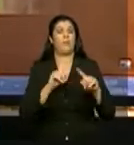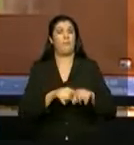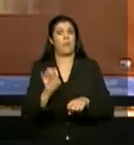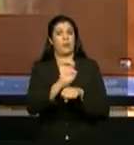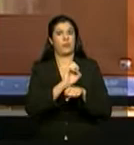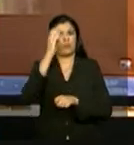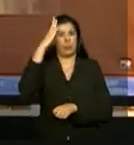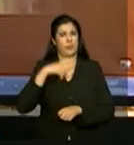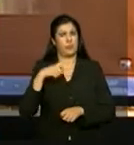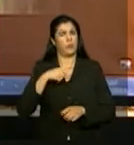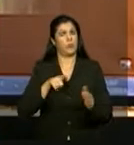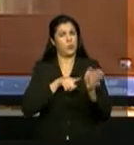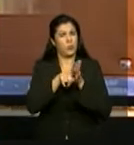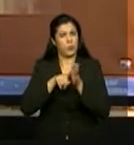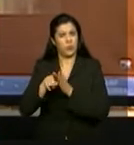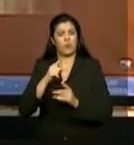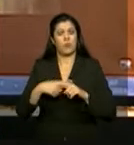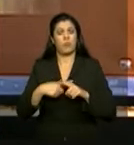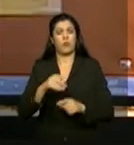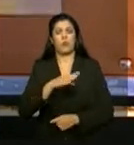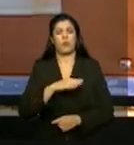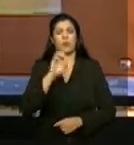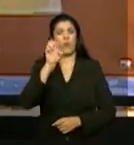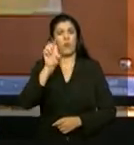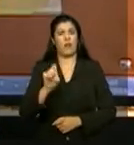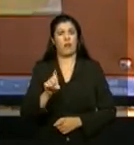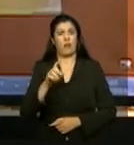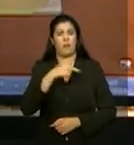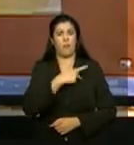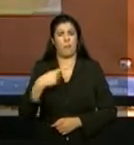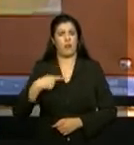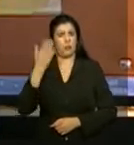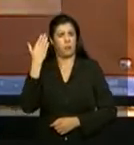investigasse né a morte de seu esposo e dentes